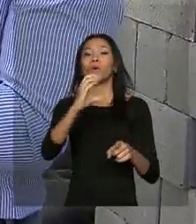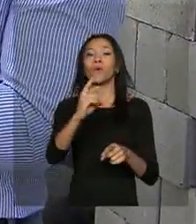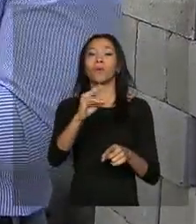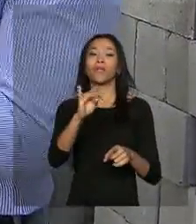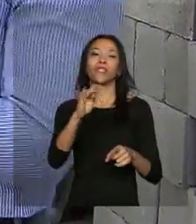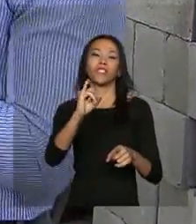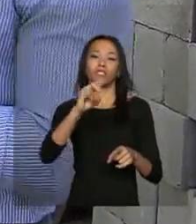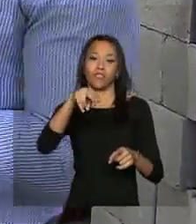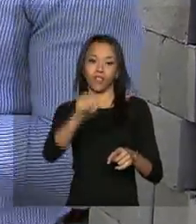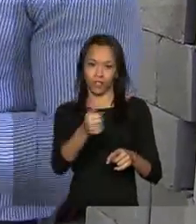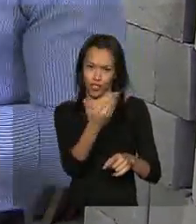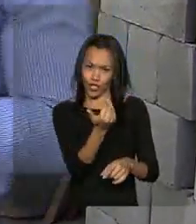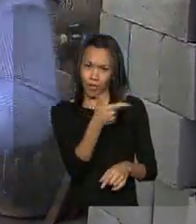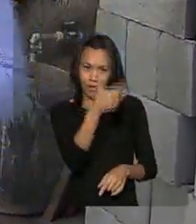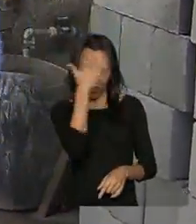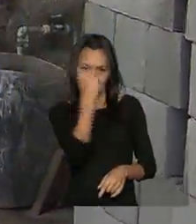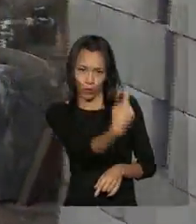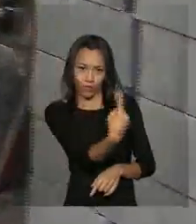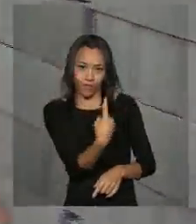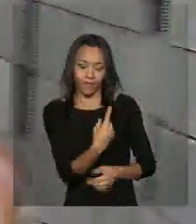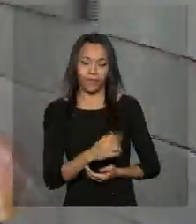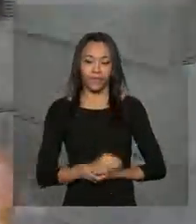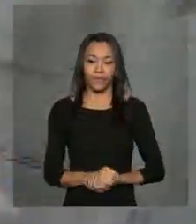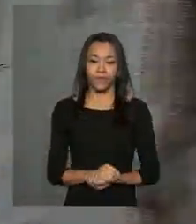amiga Tininha. Pode chamar ela aí pra gente, okay. Então.